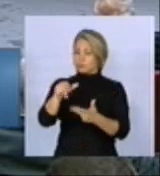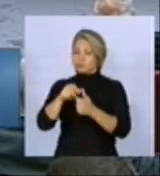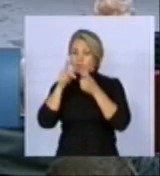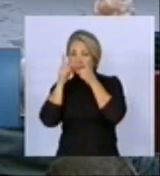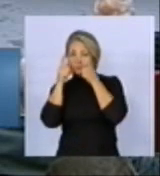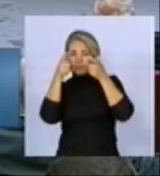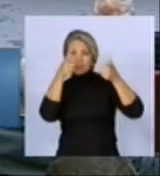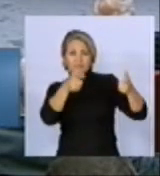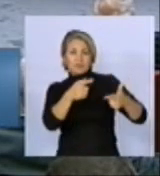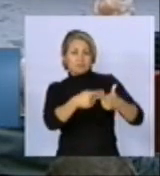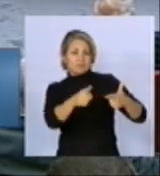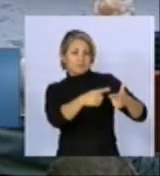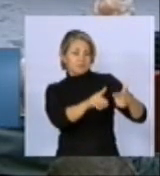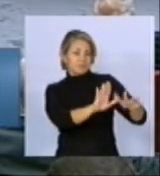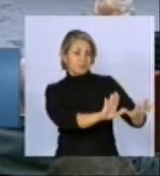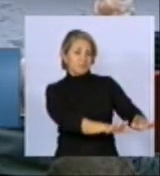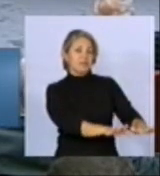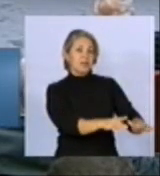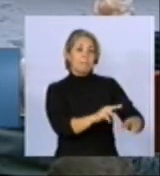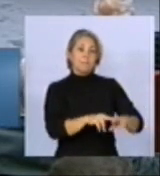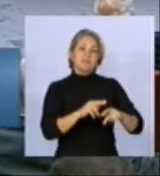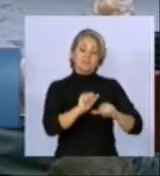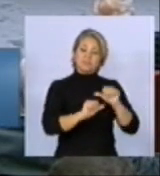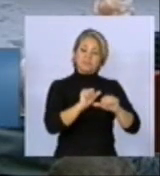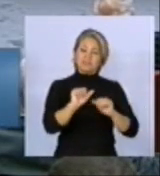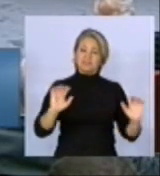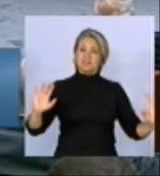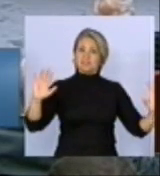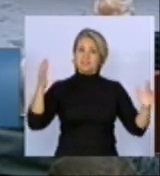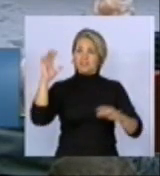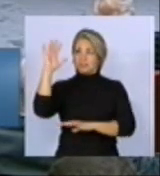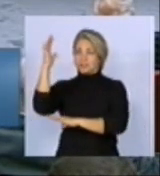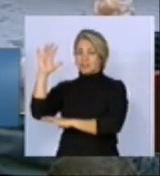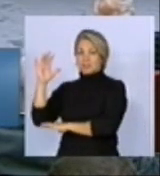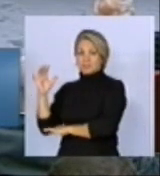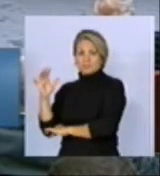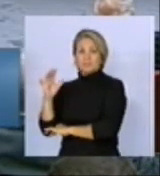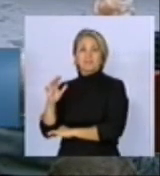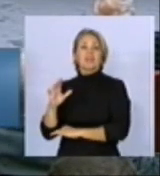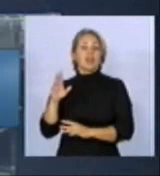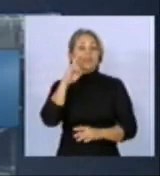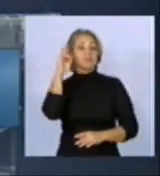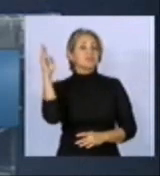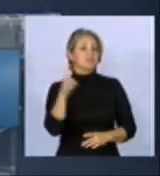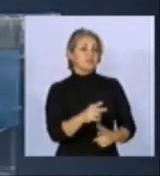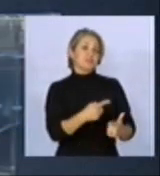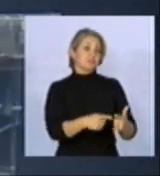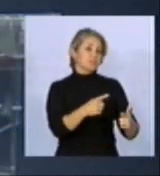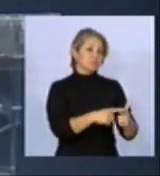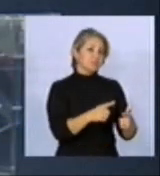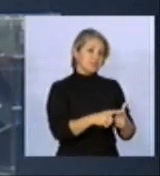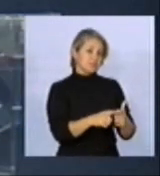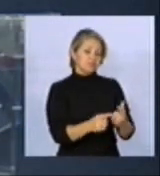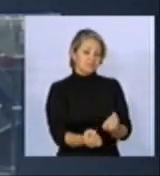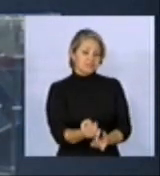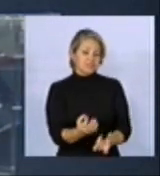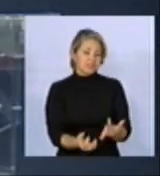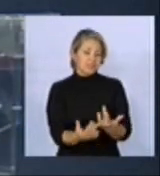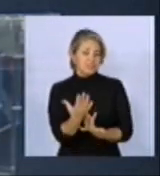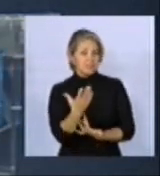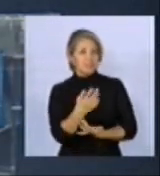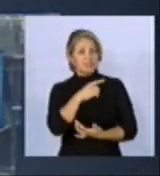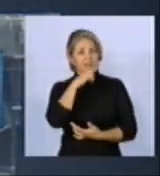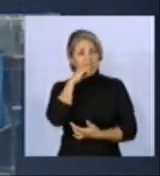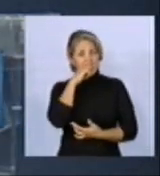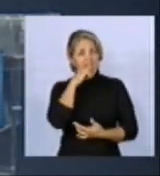das mudanças climáticas né então quando a gente tem a queima da cana a gente tem uma emissão muito significativa de